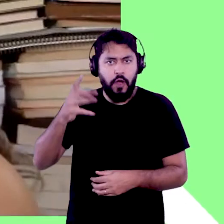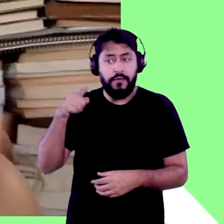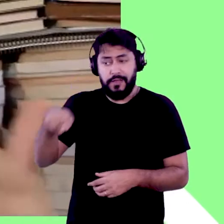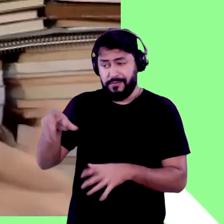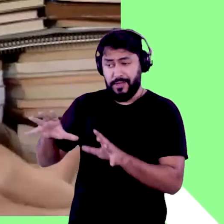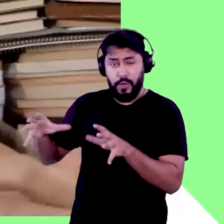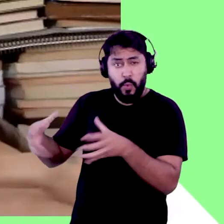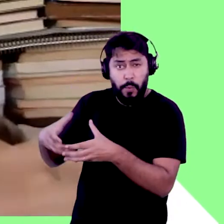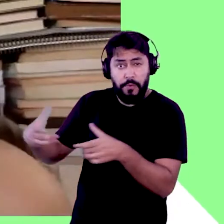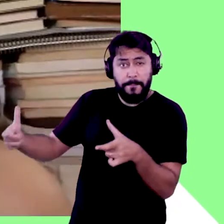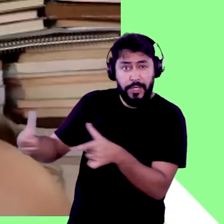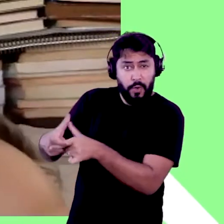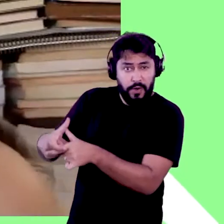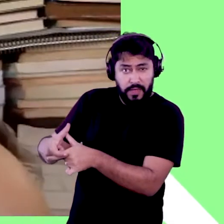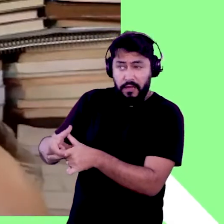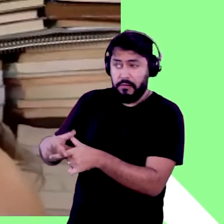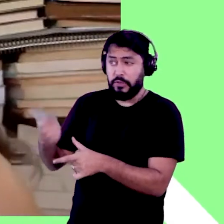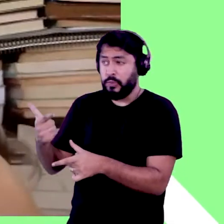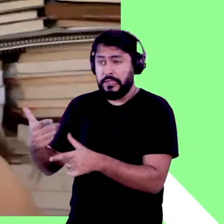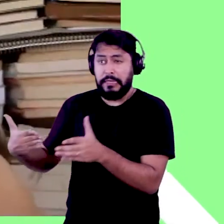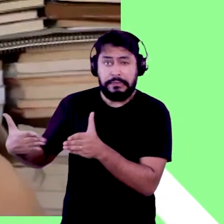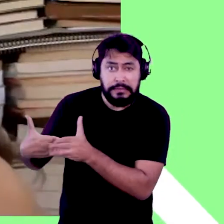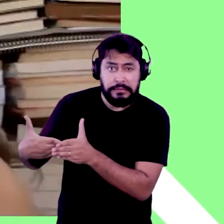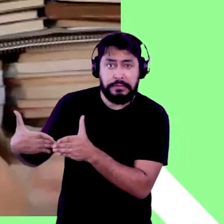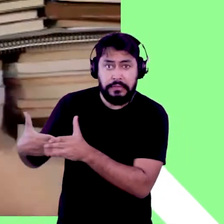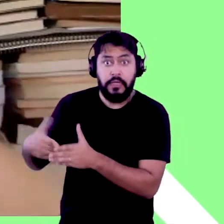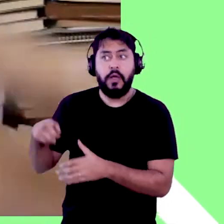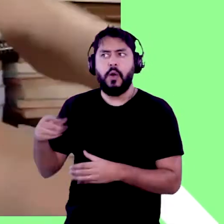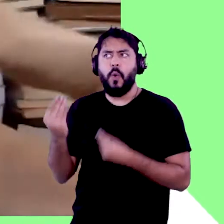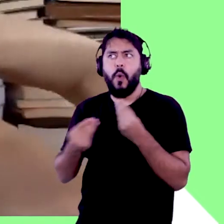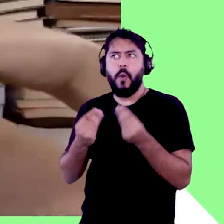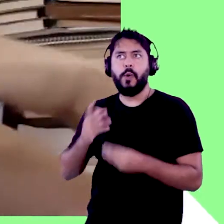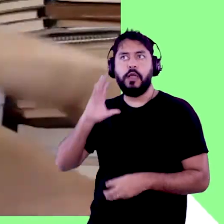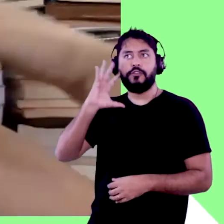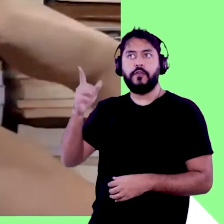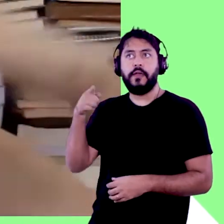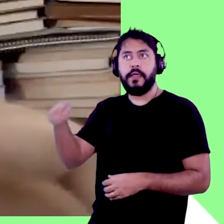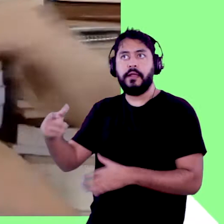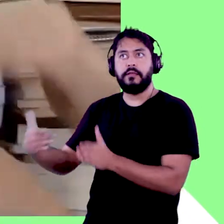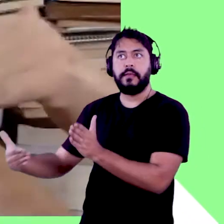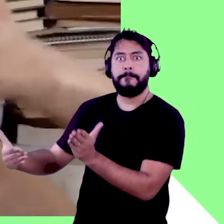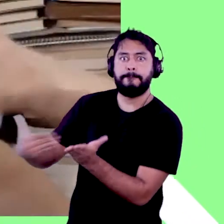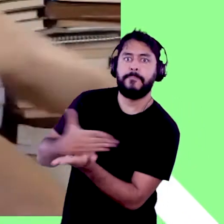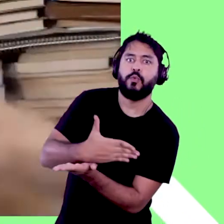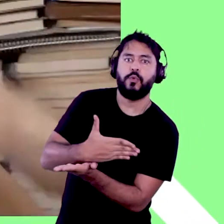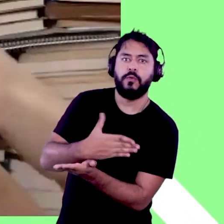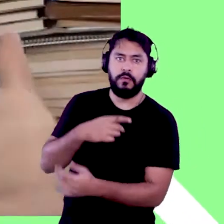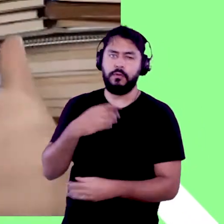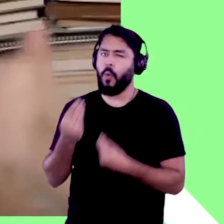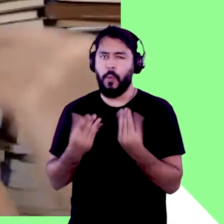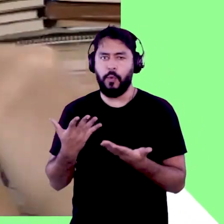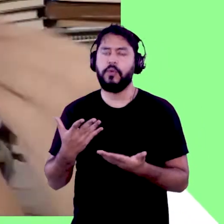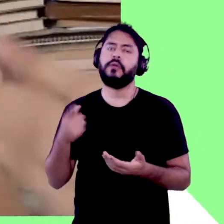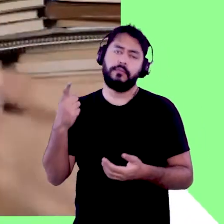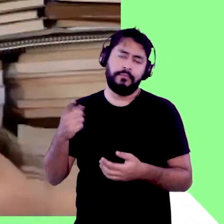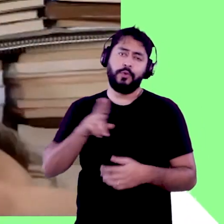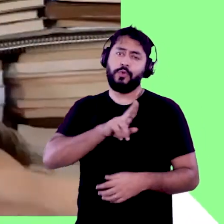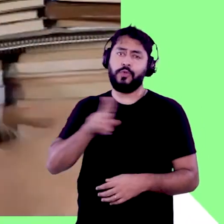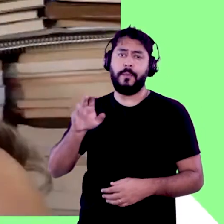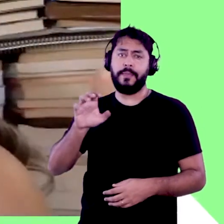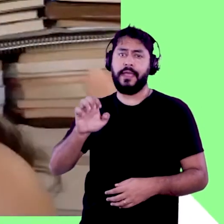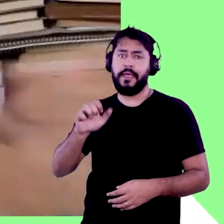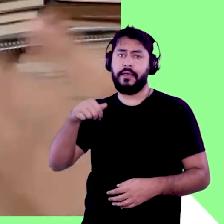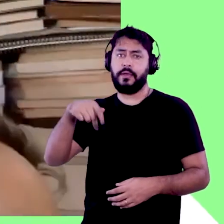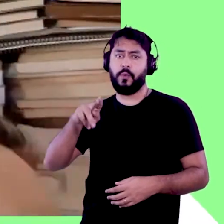acessos, terem mais acesso, né? Conseguirem ter, né, o que a gente chama de equidade, a gente conseguir ter mais